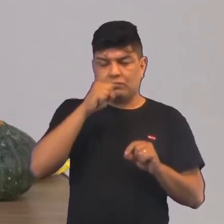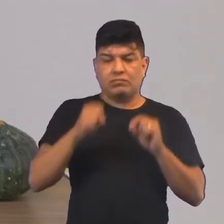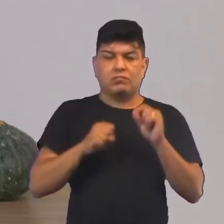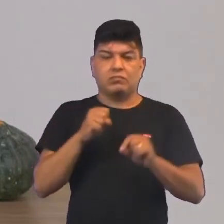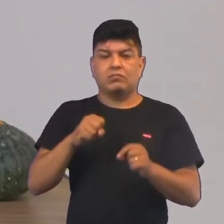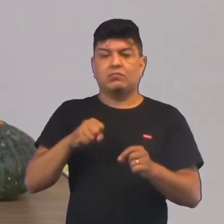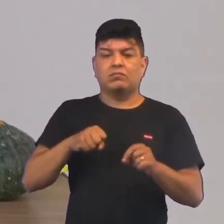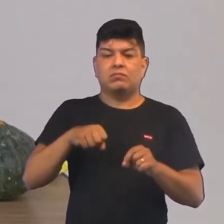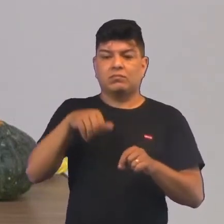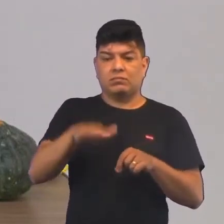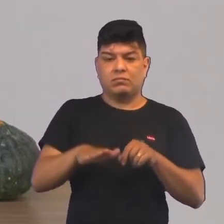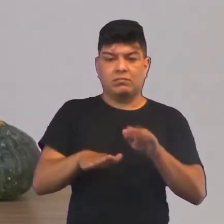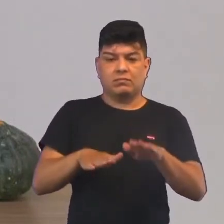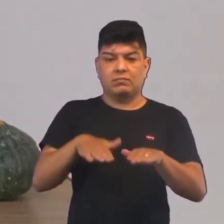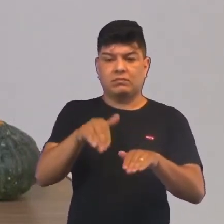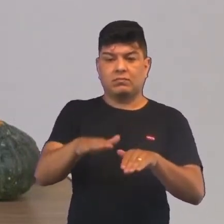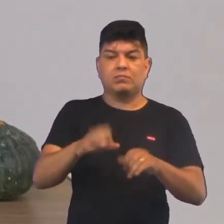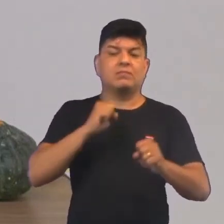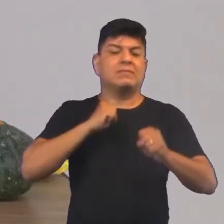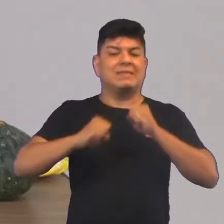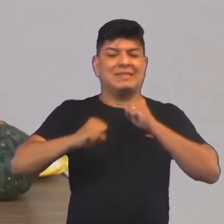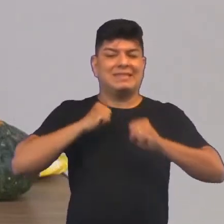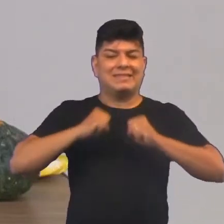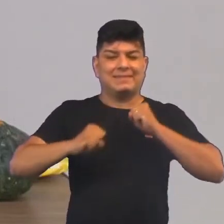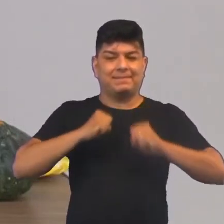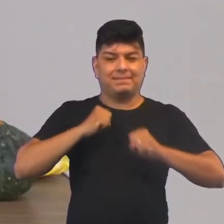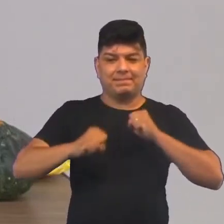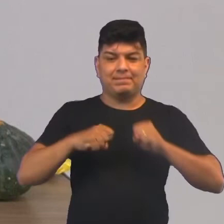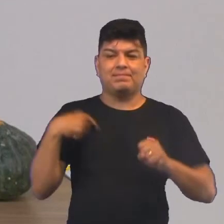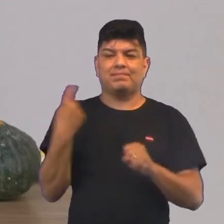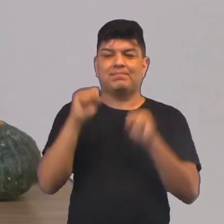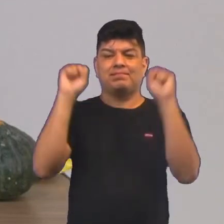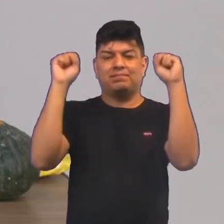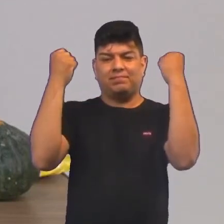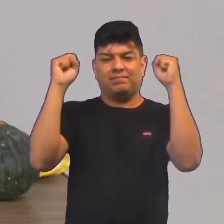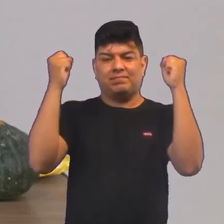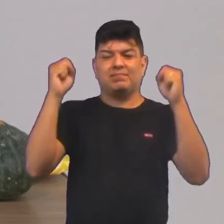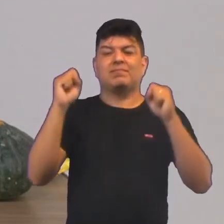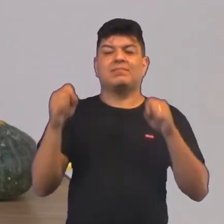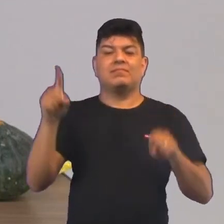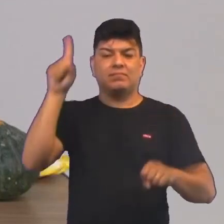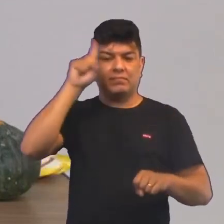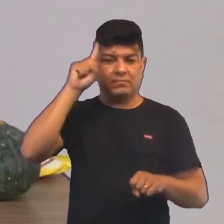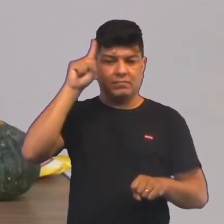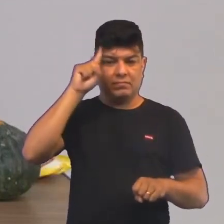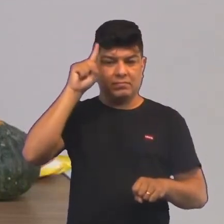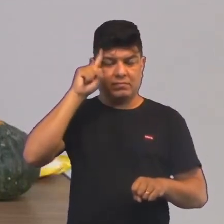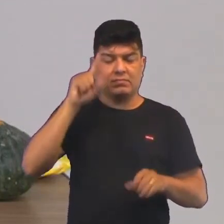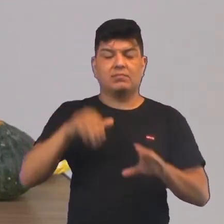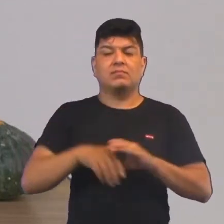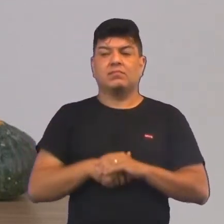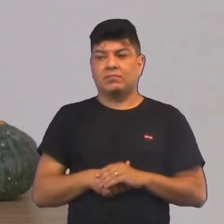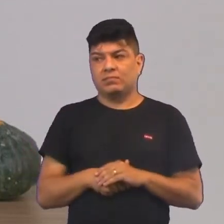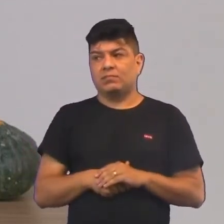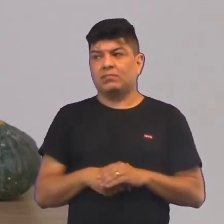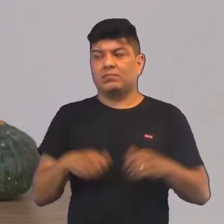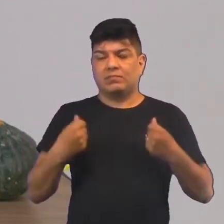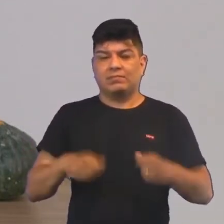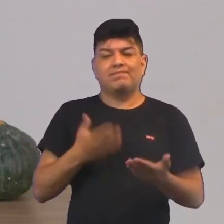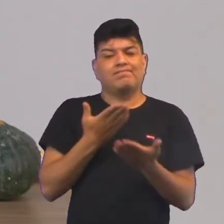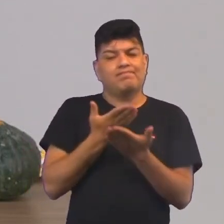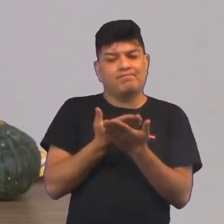energia para andar, para correr, para realizar as nossas atividades diárias, né? Nós temos